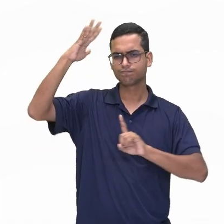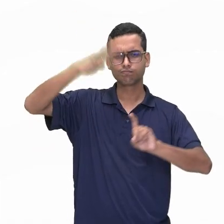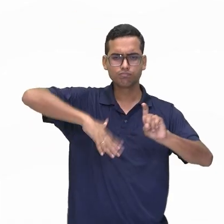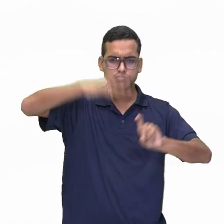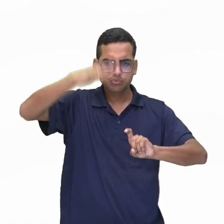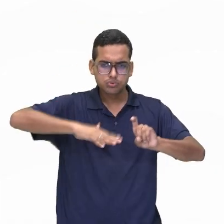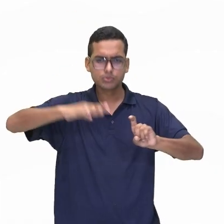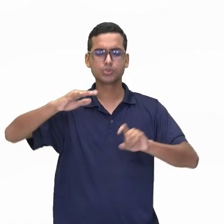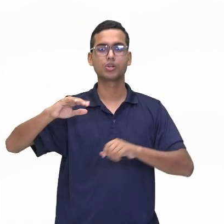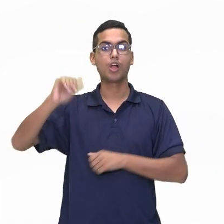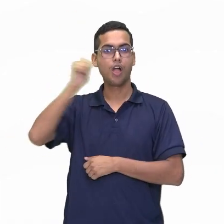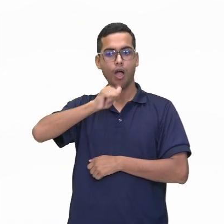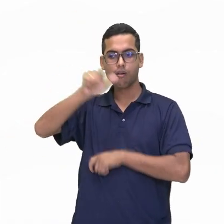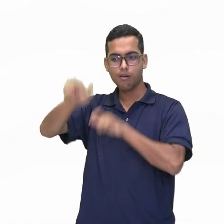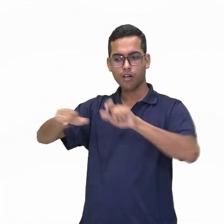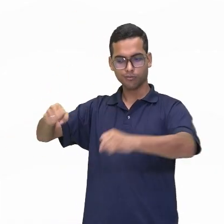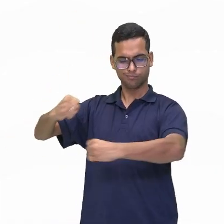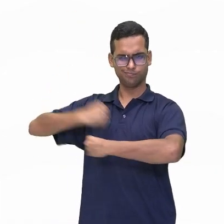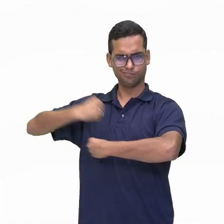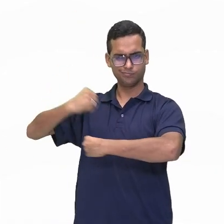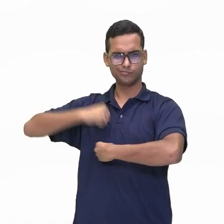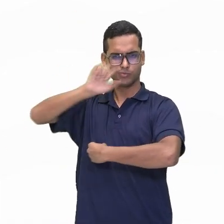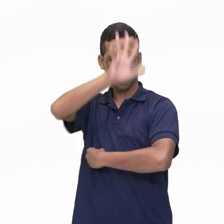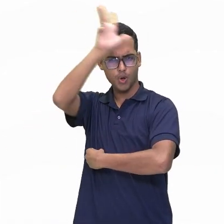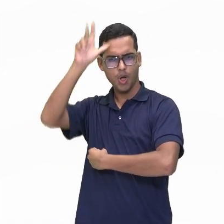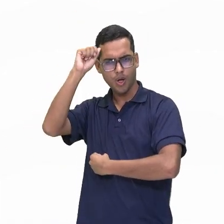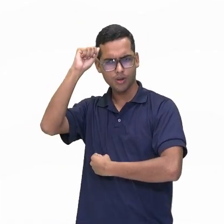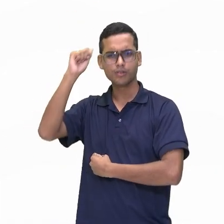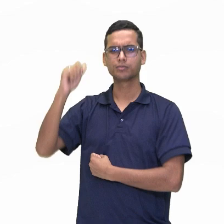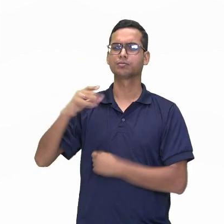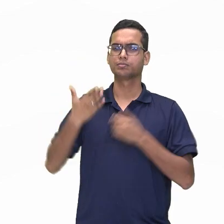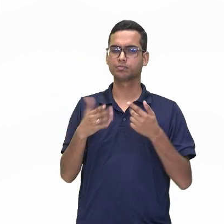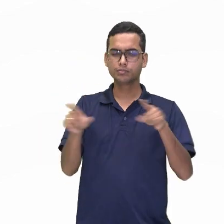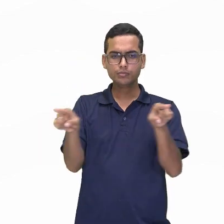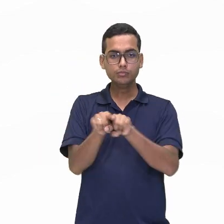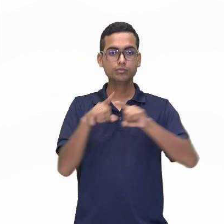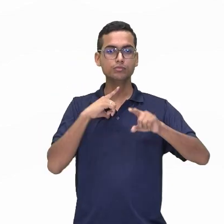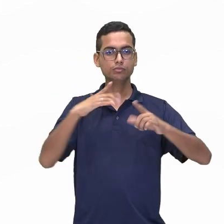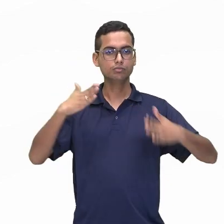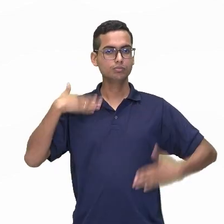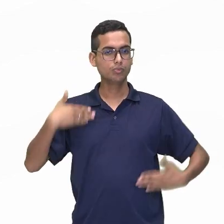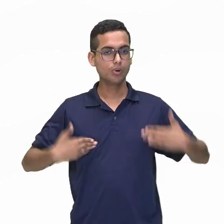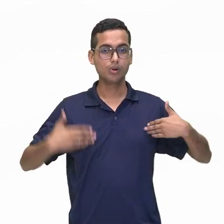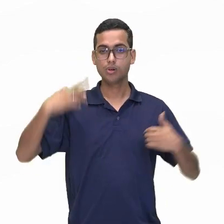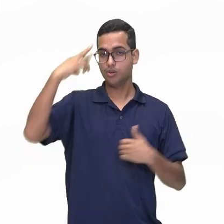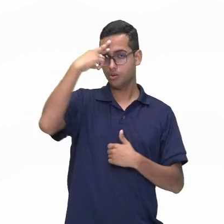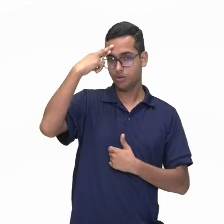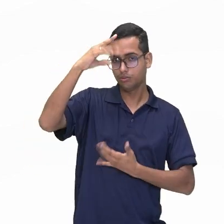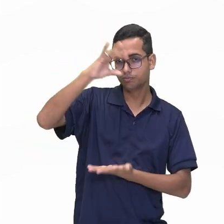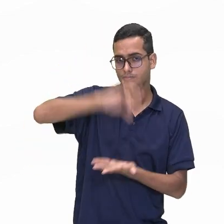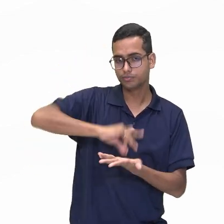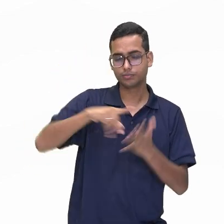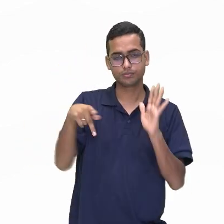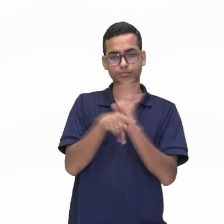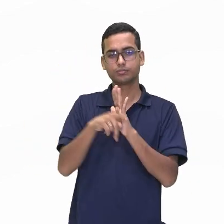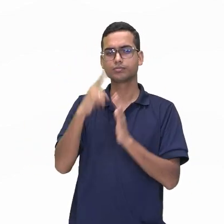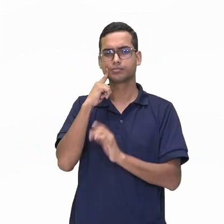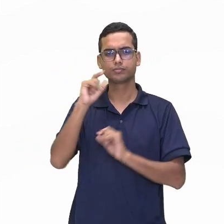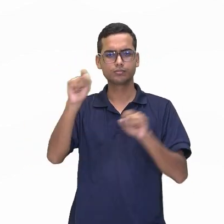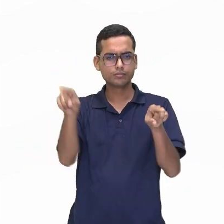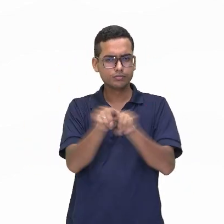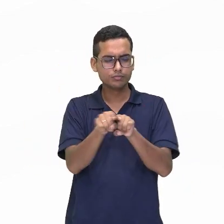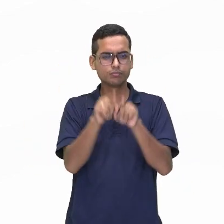das Amazonas. Então, tudo isso são reflexões sobre o corpo. E essas reflexões do corpo nos